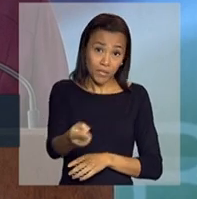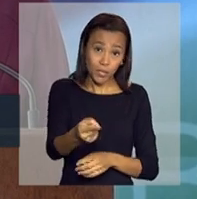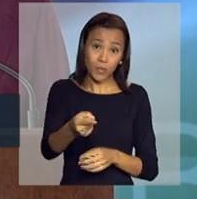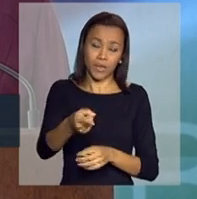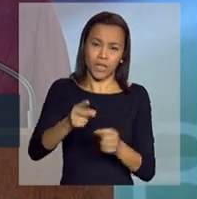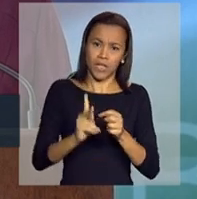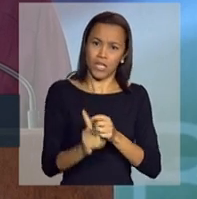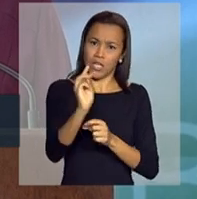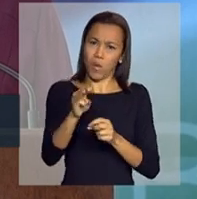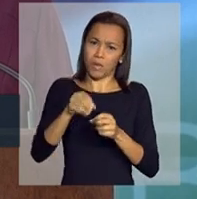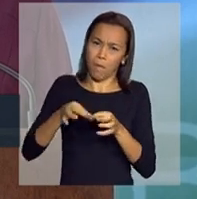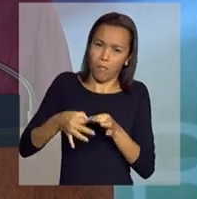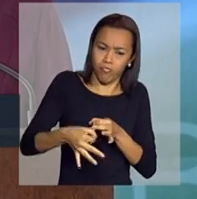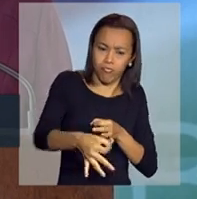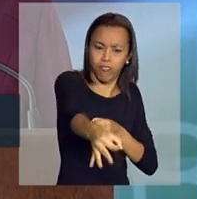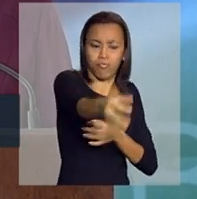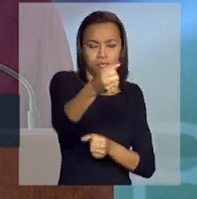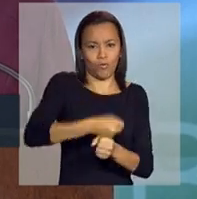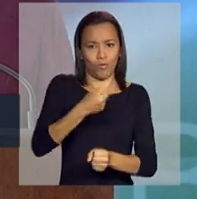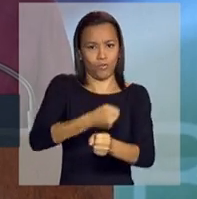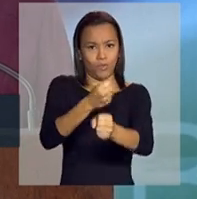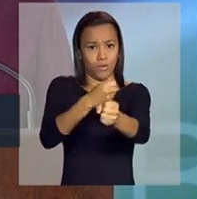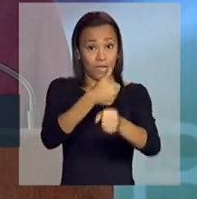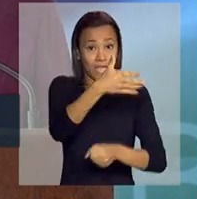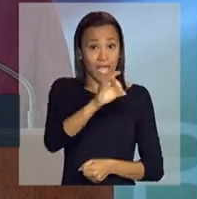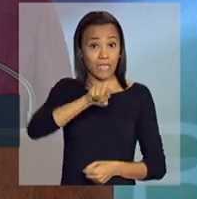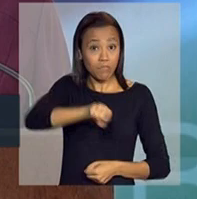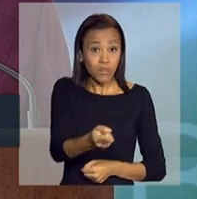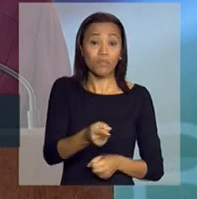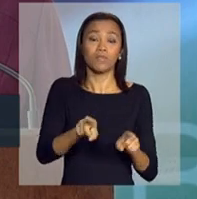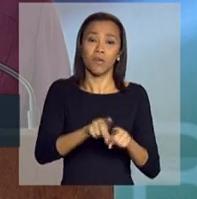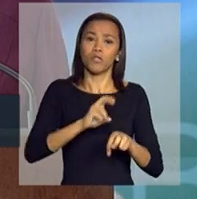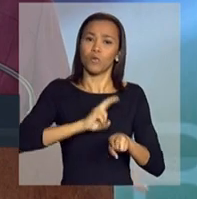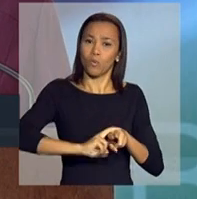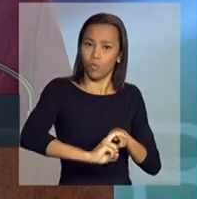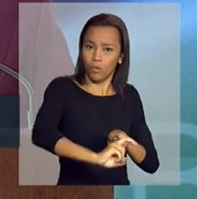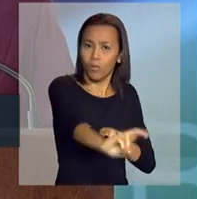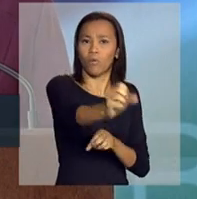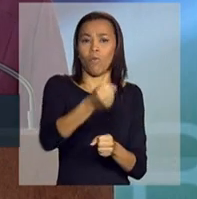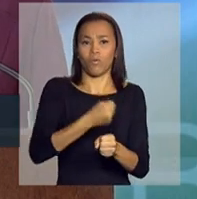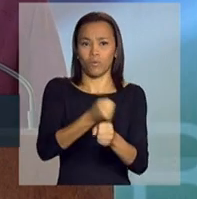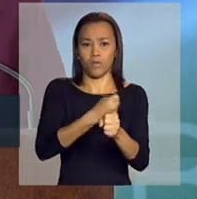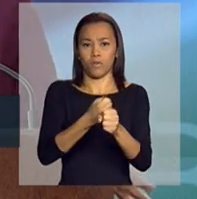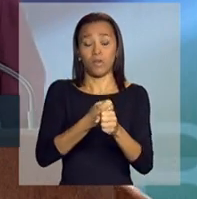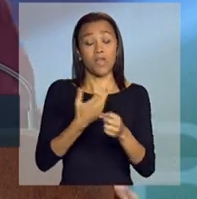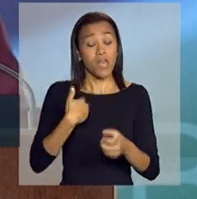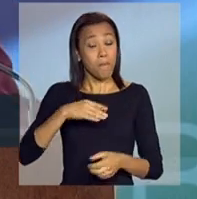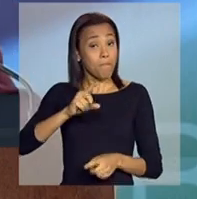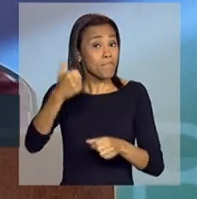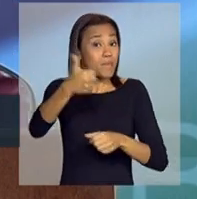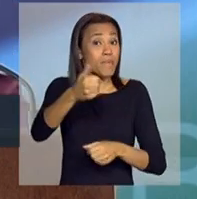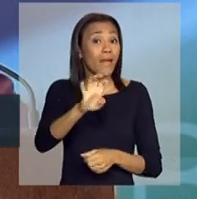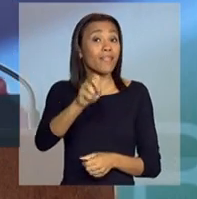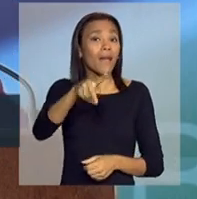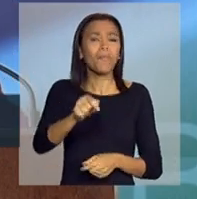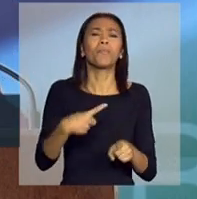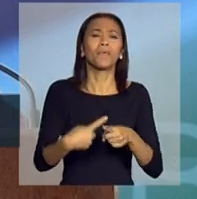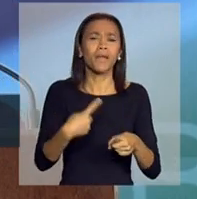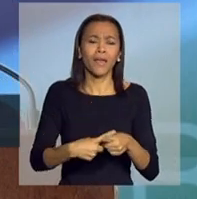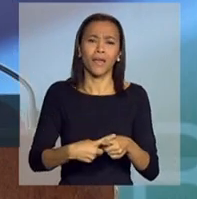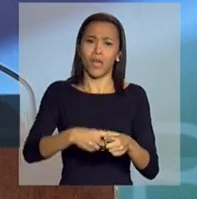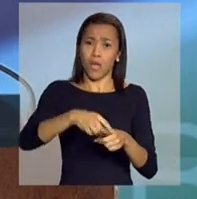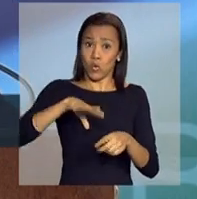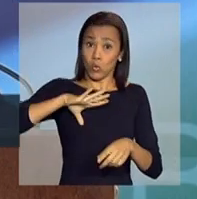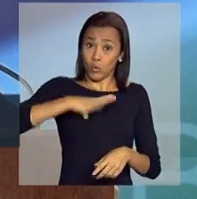rodovias e 10 mil quilômetros de ferrovias. Eu digo que é a primeira etapa porque os desafios do Brasil